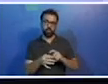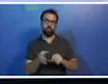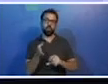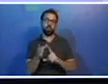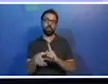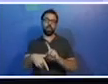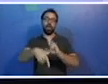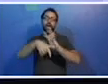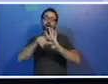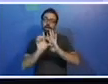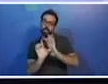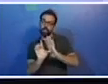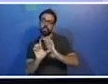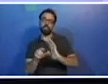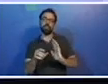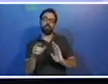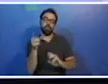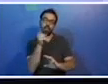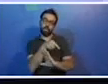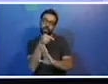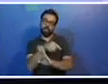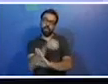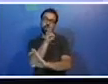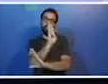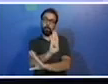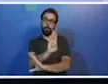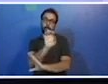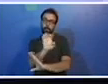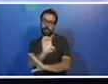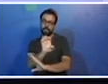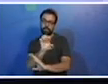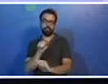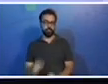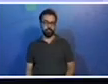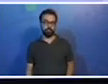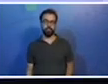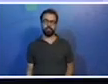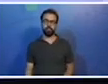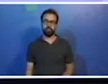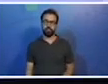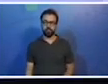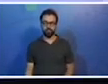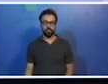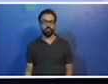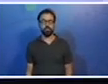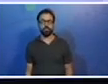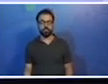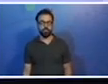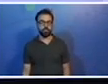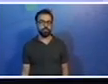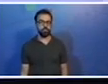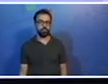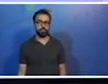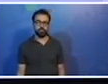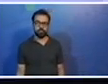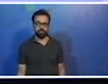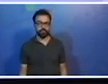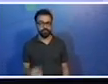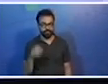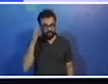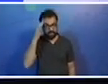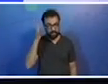base acrescido de ing. Ok? Senão aí já não estamos falando de verbo de presente contínuo.